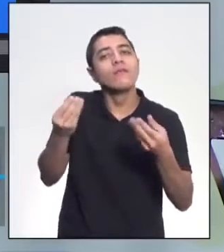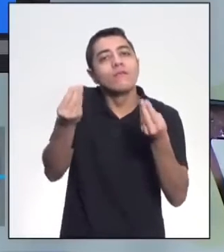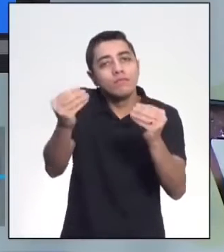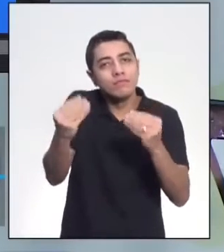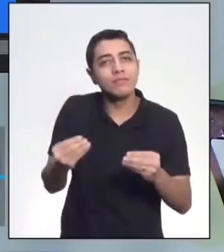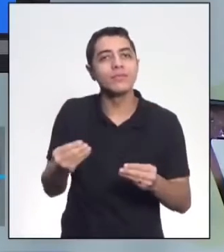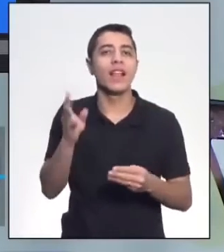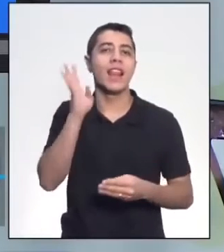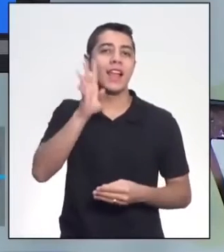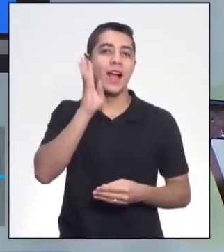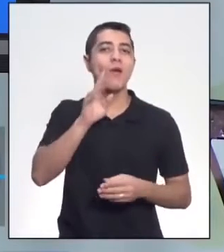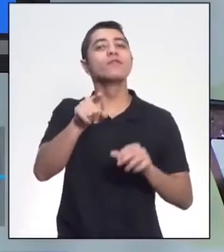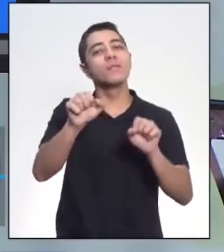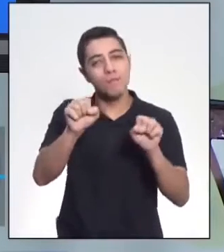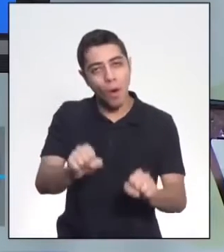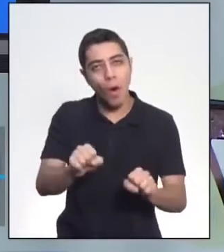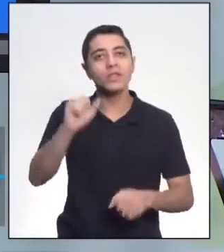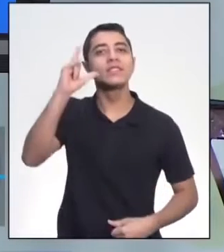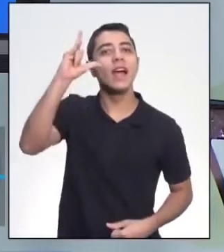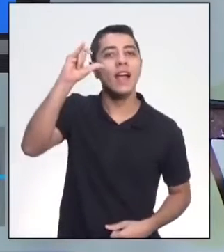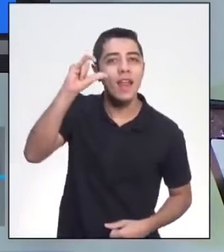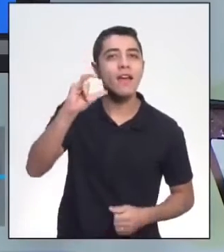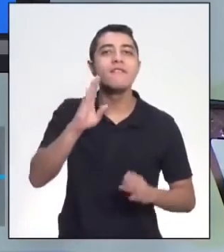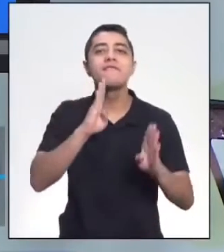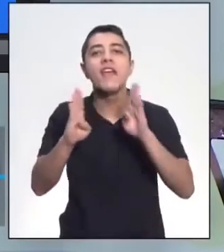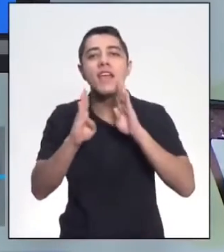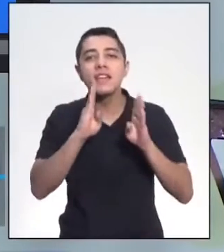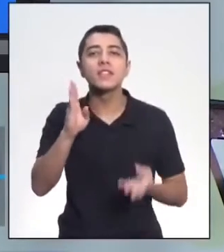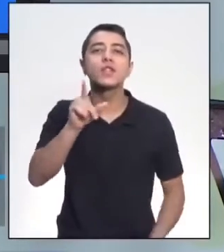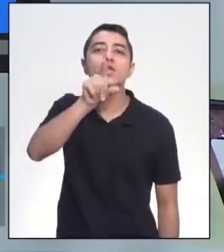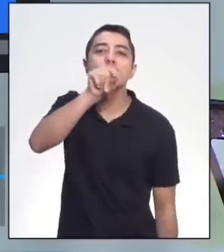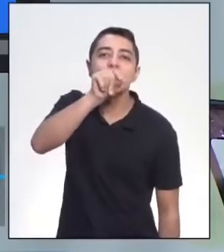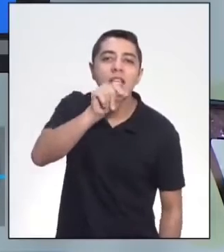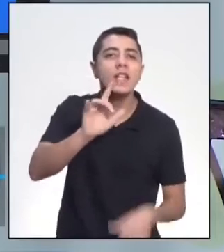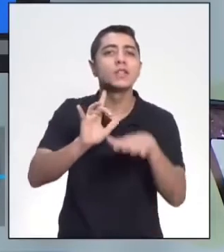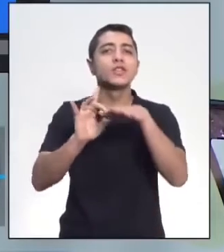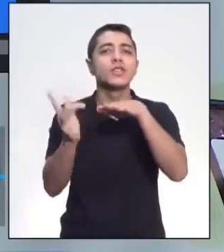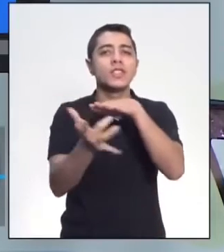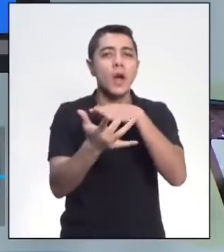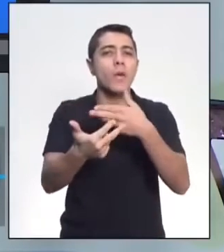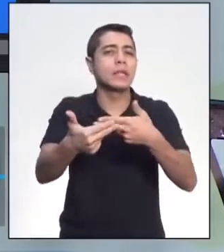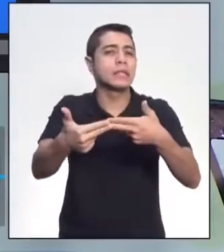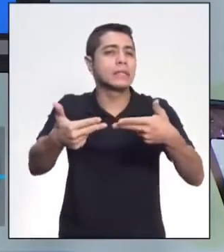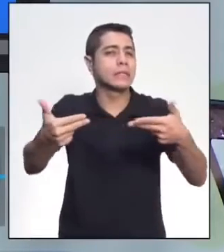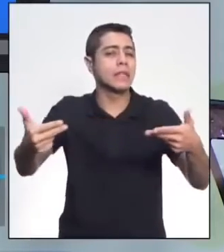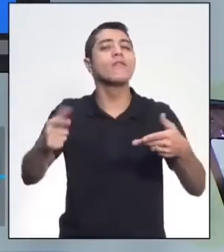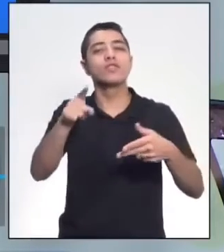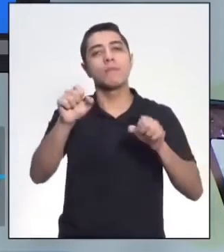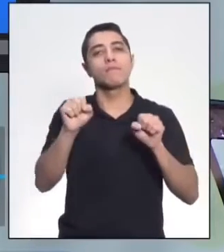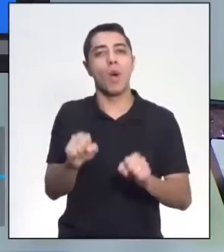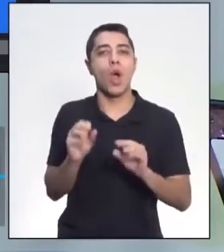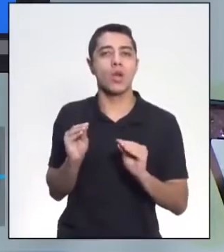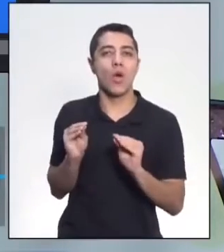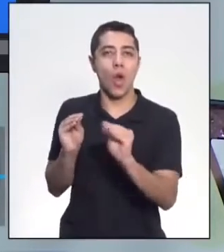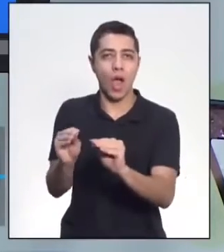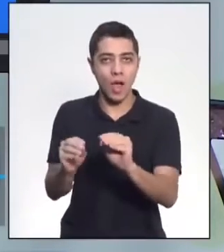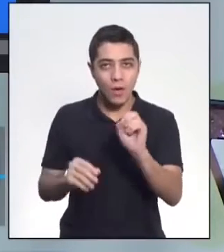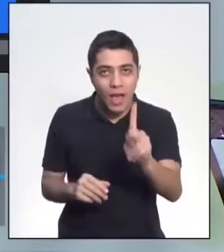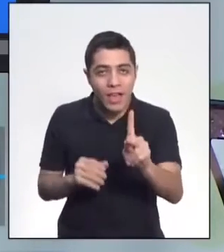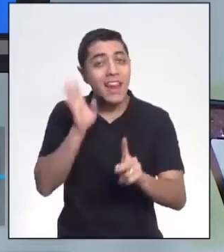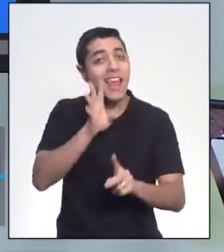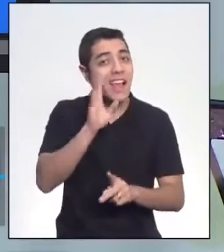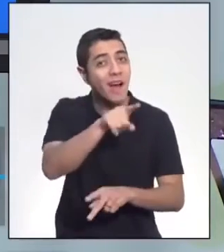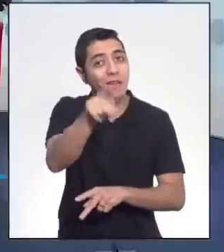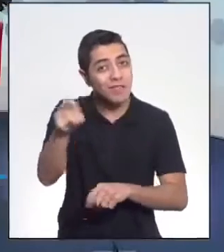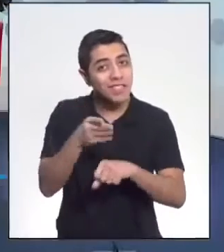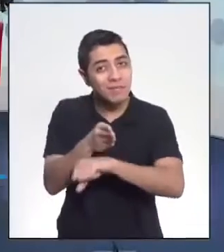Compartilhe, nos marque, né, no Instagram, Facebook, Twitter, essas redes sociais aí, e marque o Centro de Mídias. É muito bacana a participação de vocês. Por